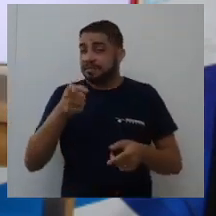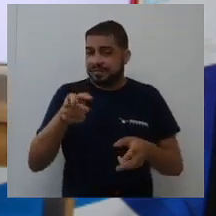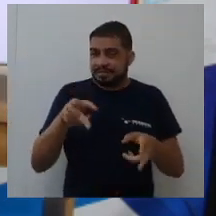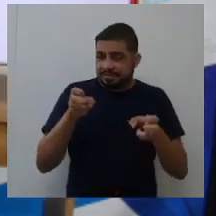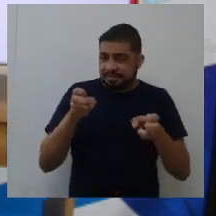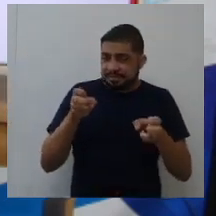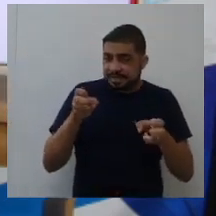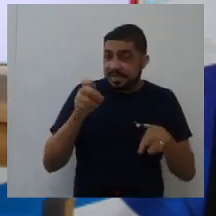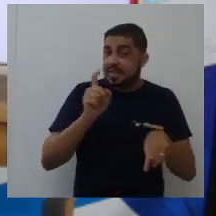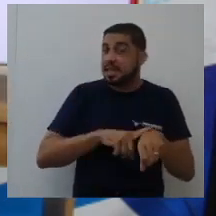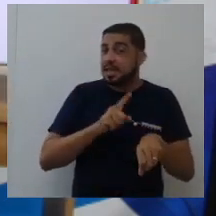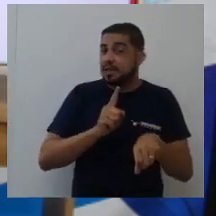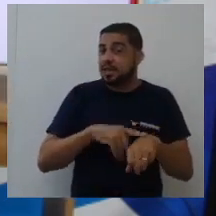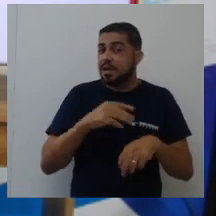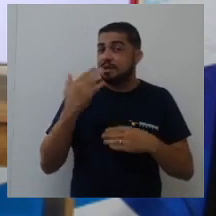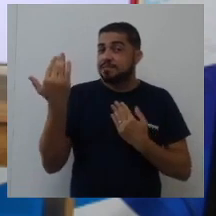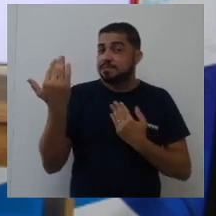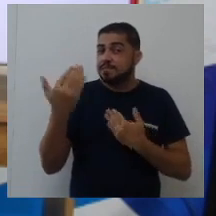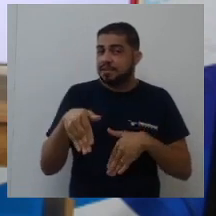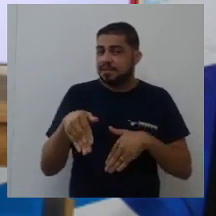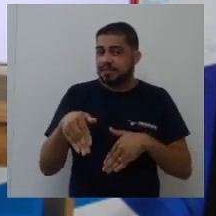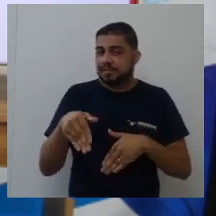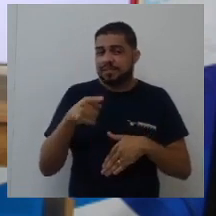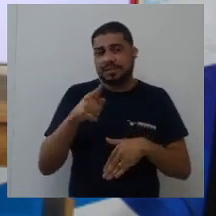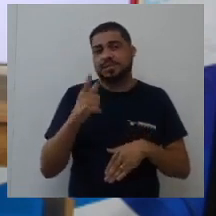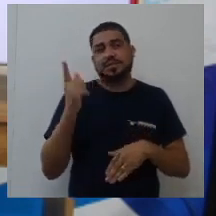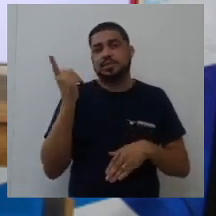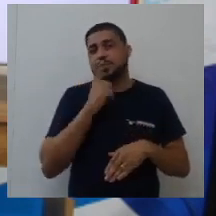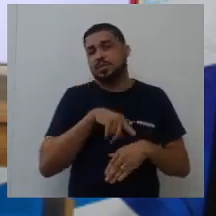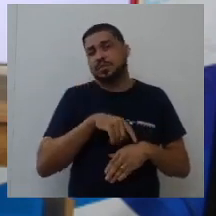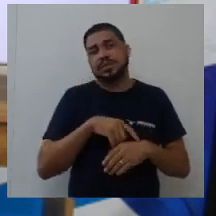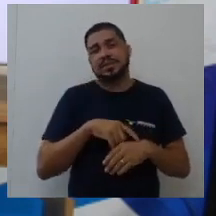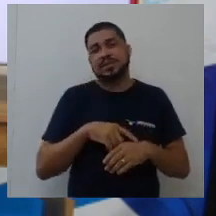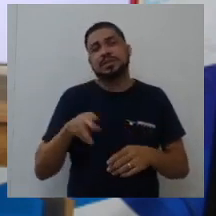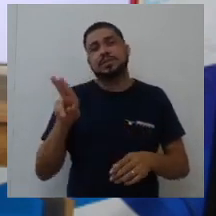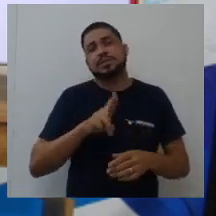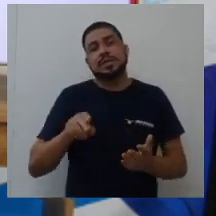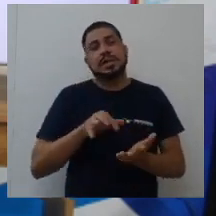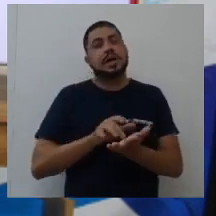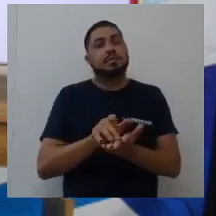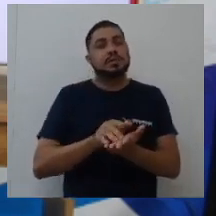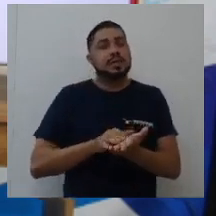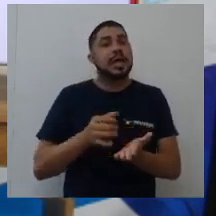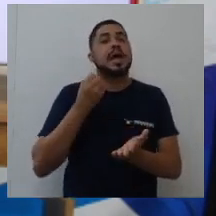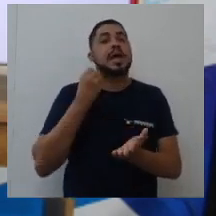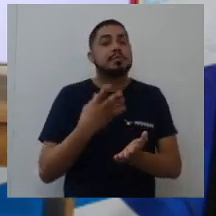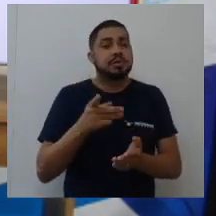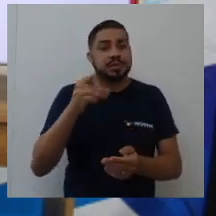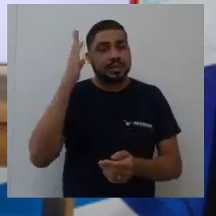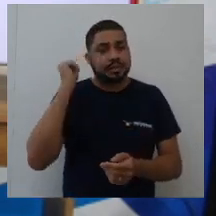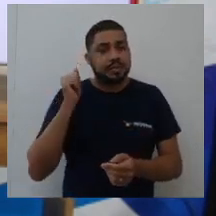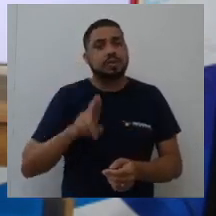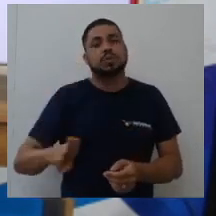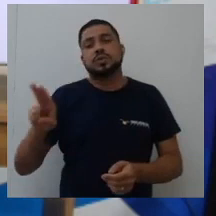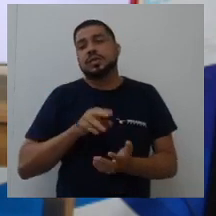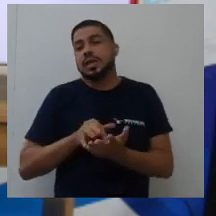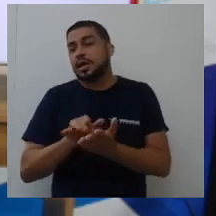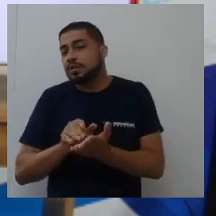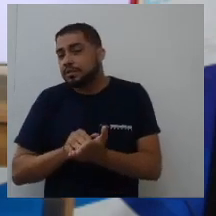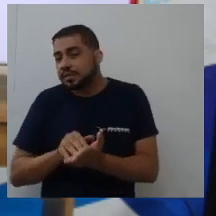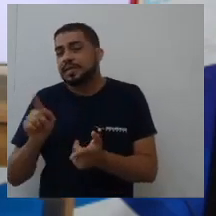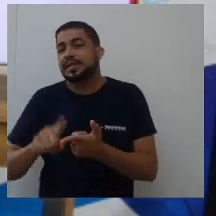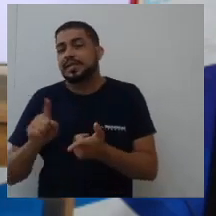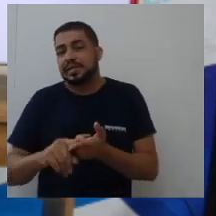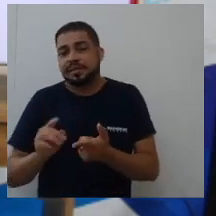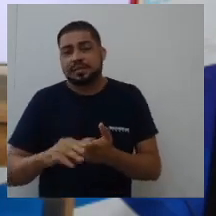aí. Na hora da prova, você não vai conseguir usar a calculadora. Então, é bom saber usar a calculadora e saber usar a